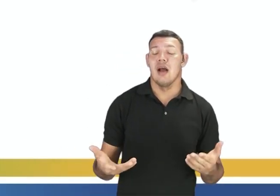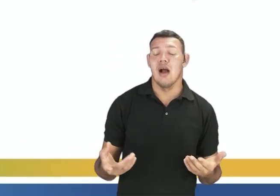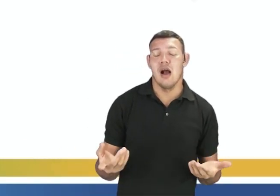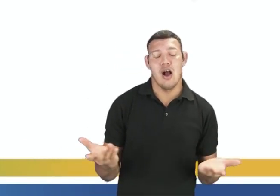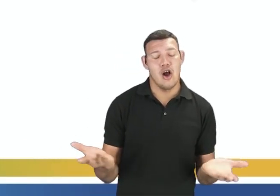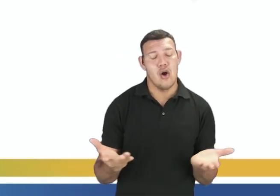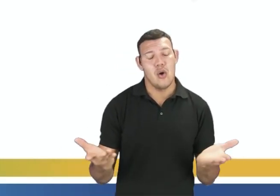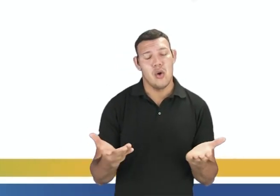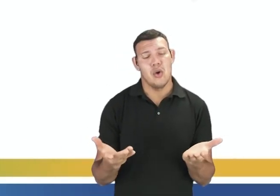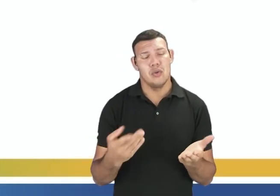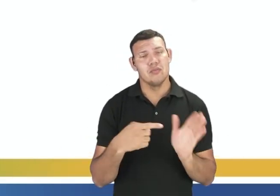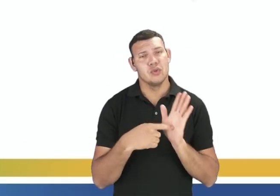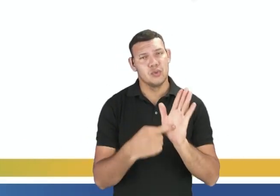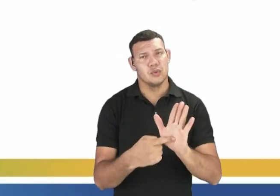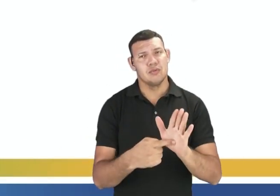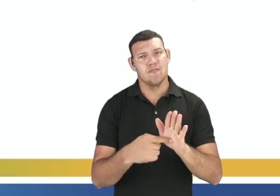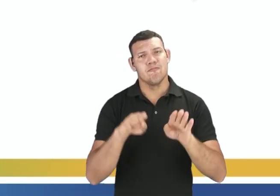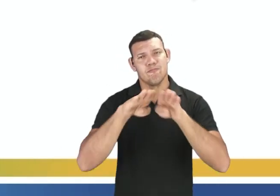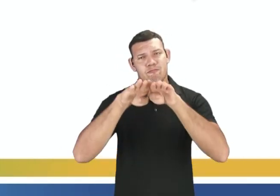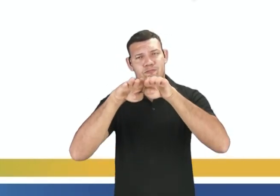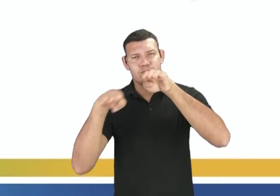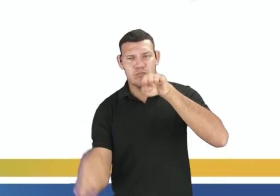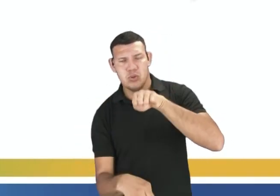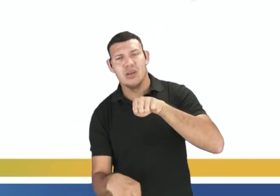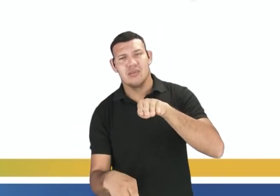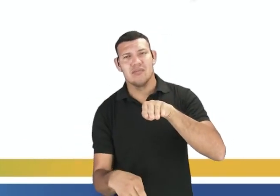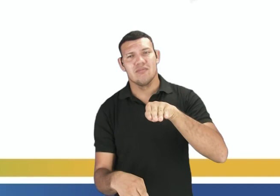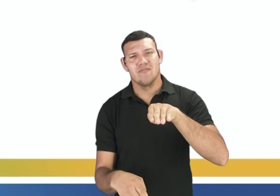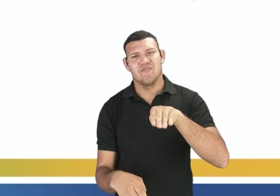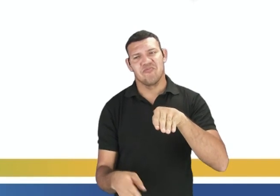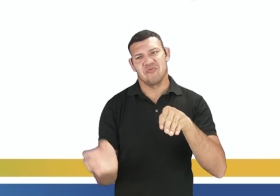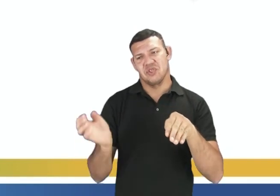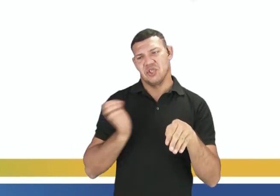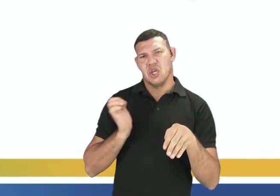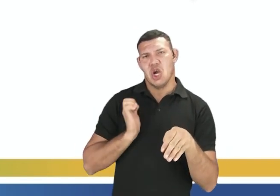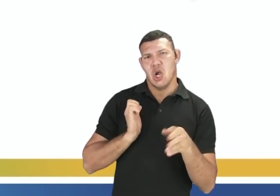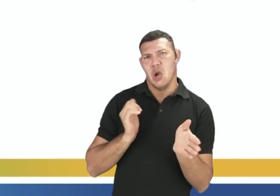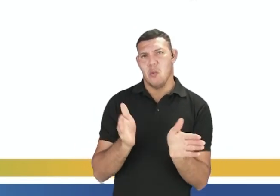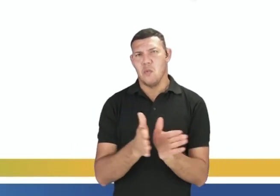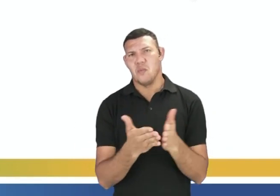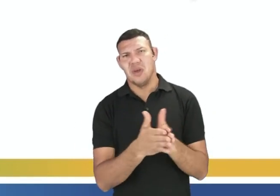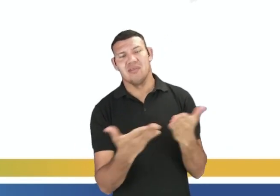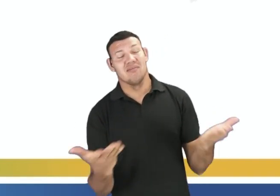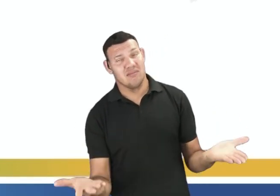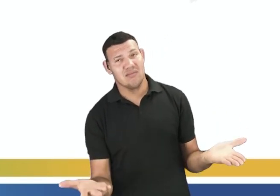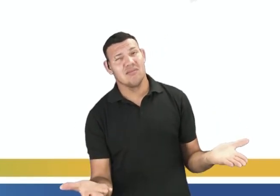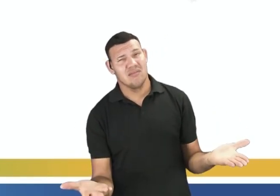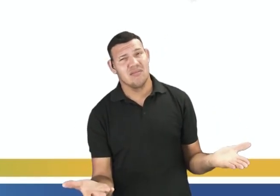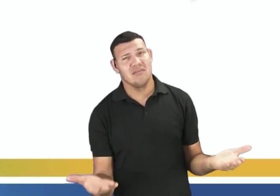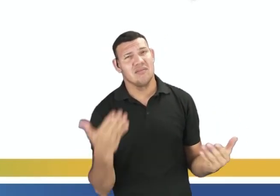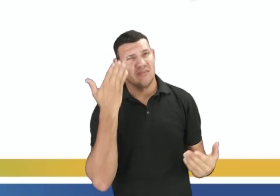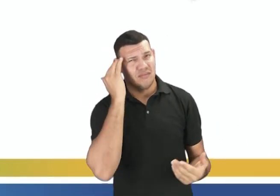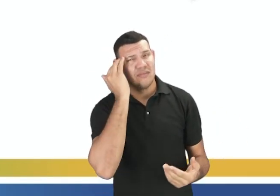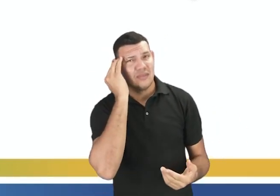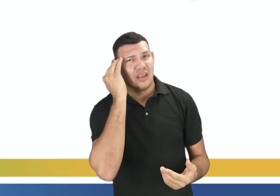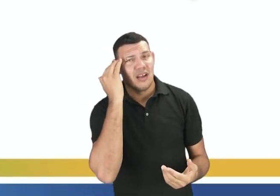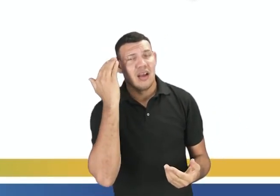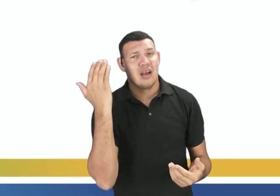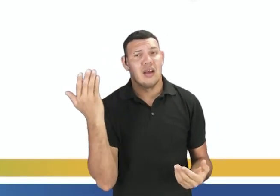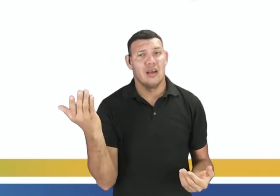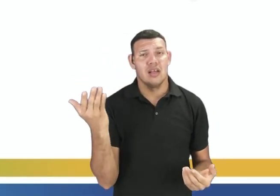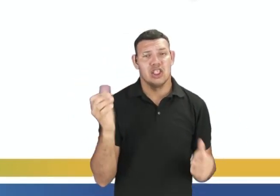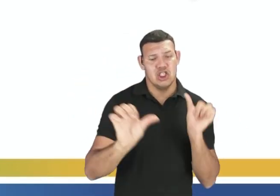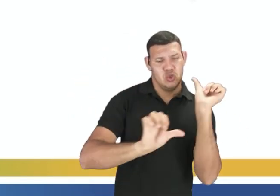revela a desigualdade, ou seja, as condições da população daquela cidade, né? Aí nós podemos observar que,